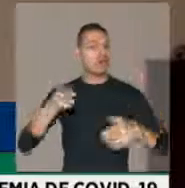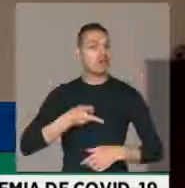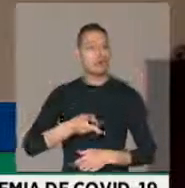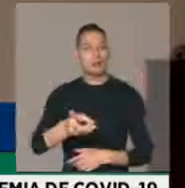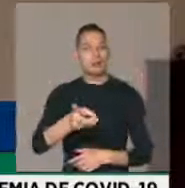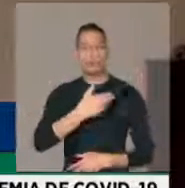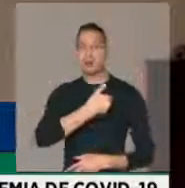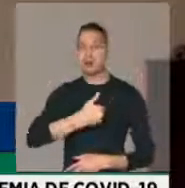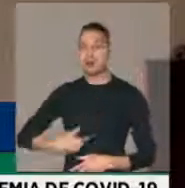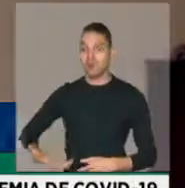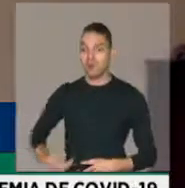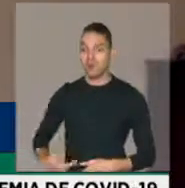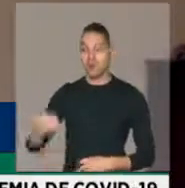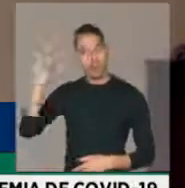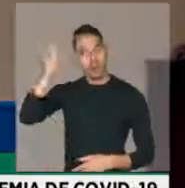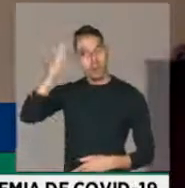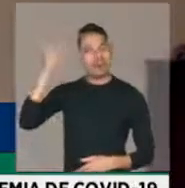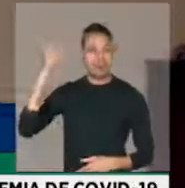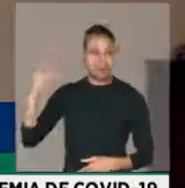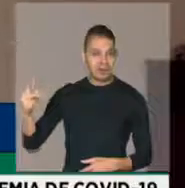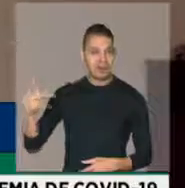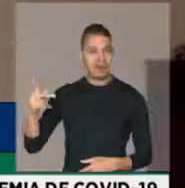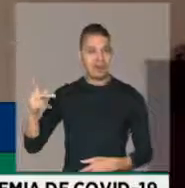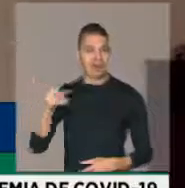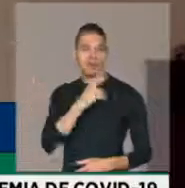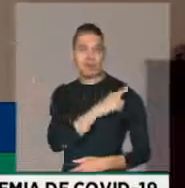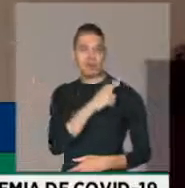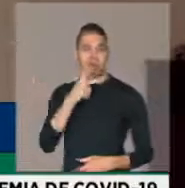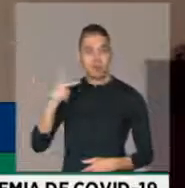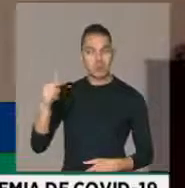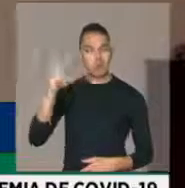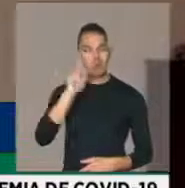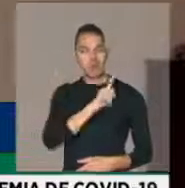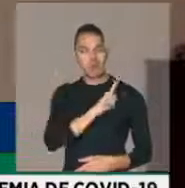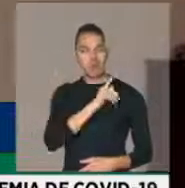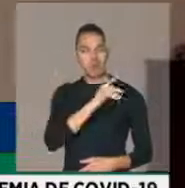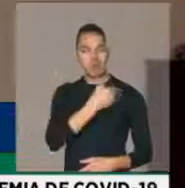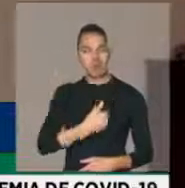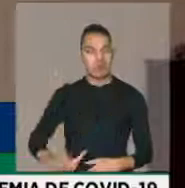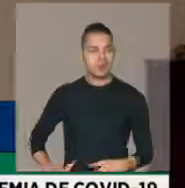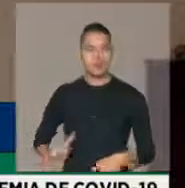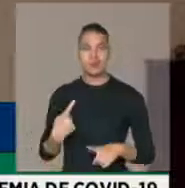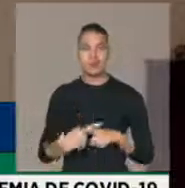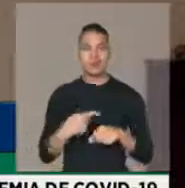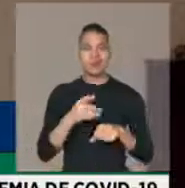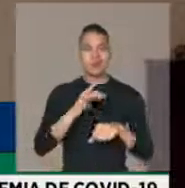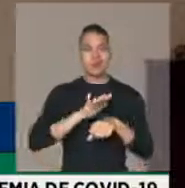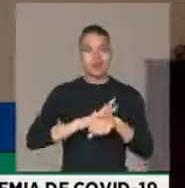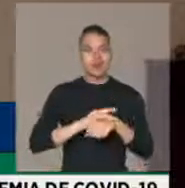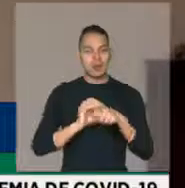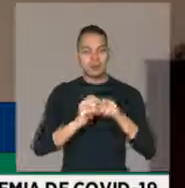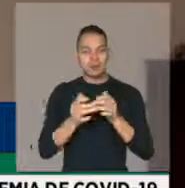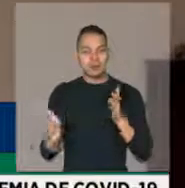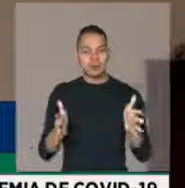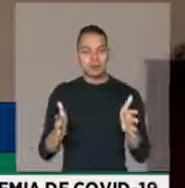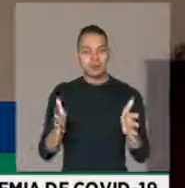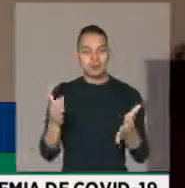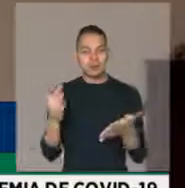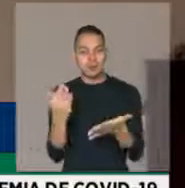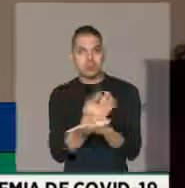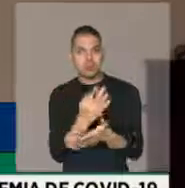governo é o grande responsável por isso. Não apenas por não saber como enfrentar a crise, o que a sua